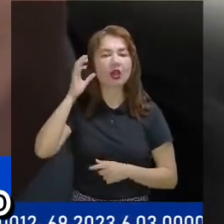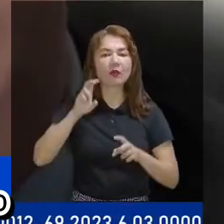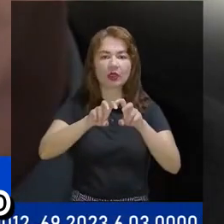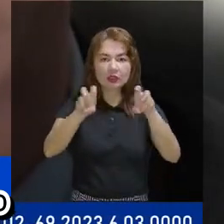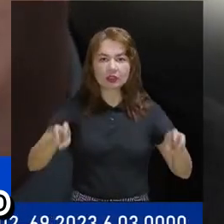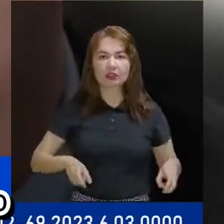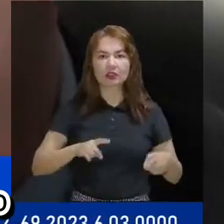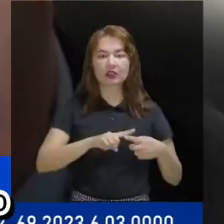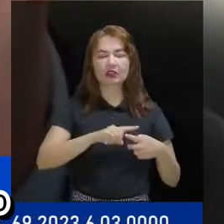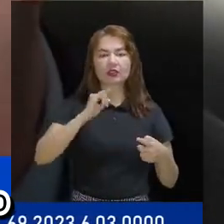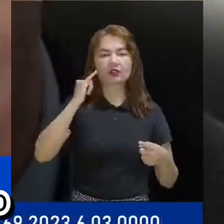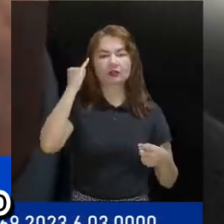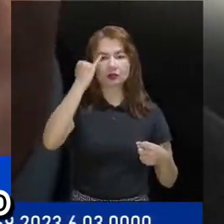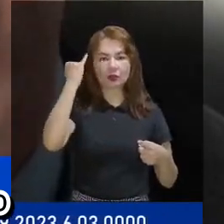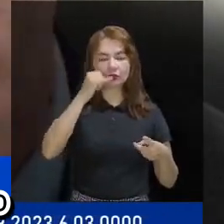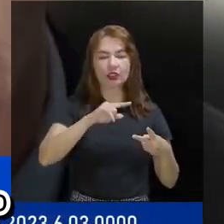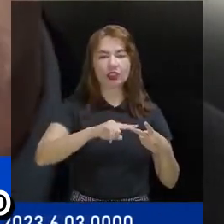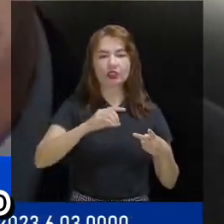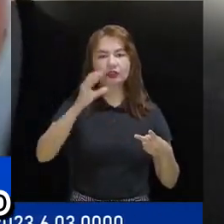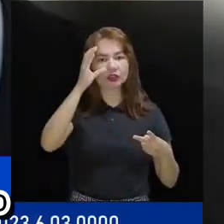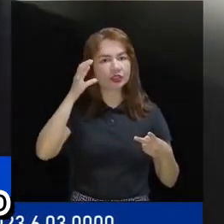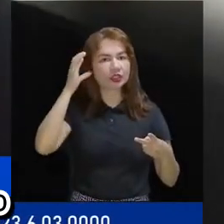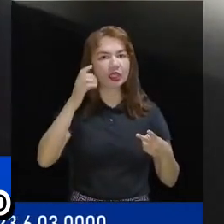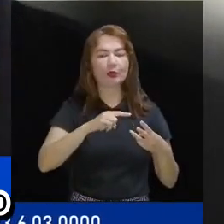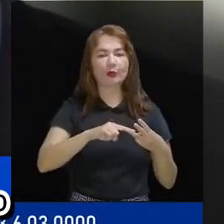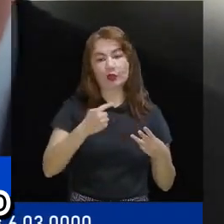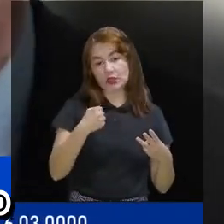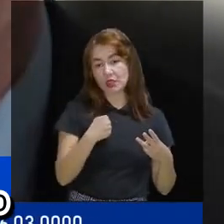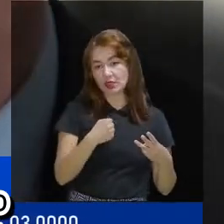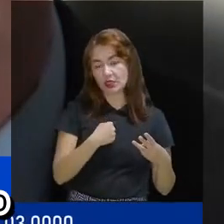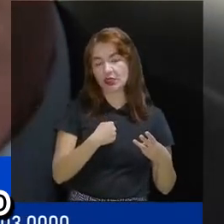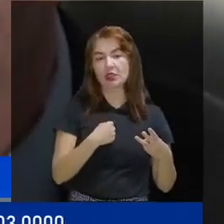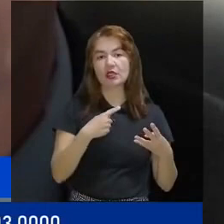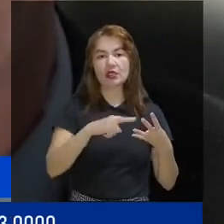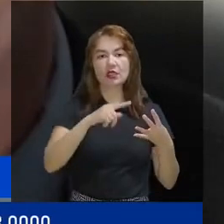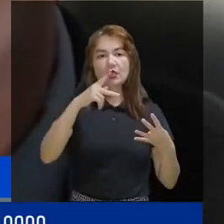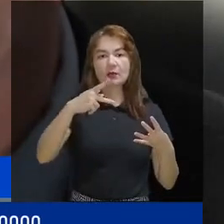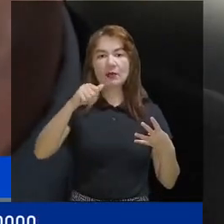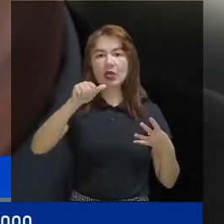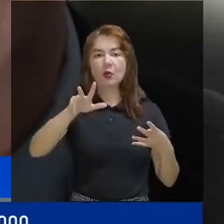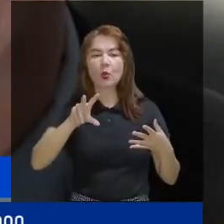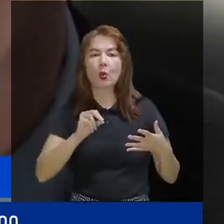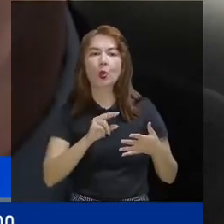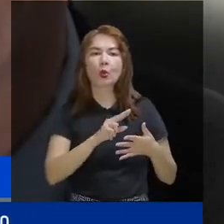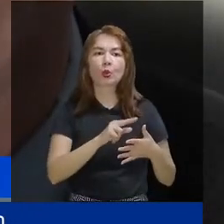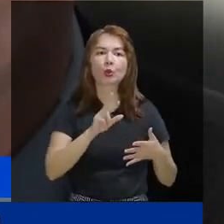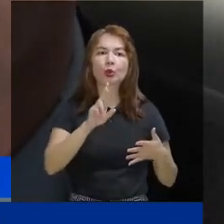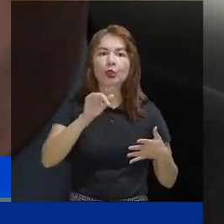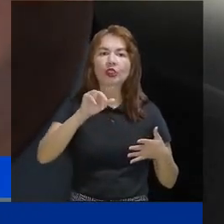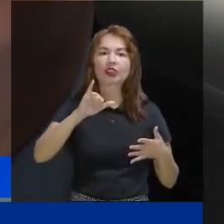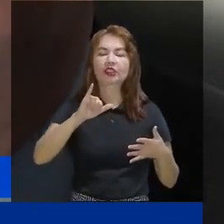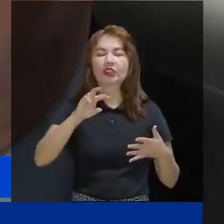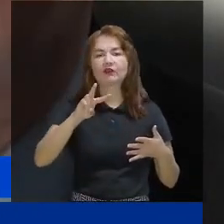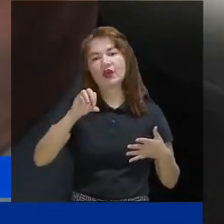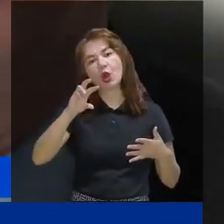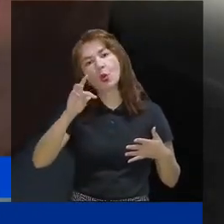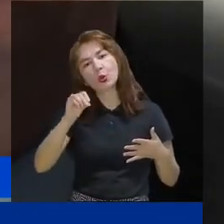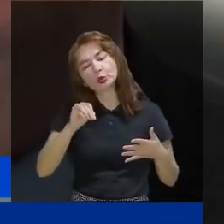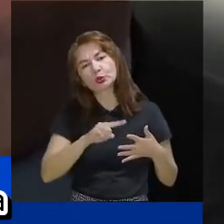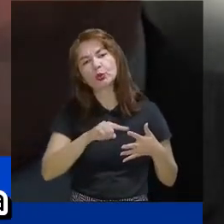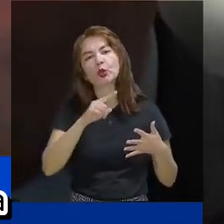os juízes João Lages, Carmo Antônio, eu, Paulo Madeira, Tina Souza, Rivaldo Valente e Paola